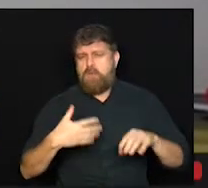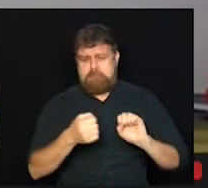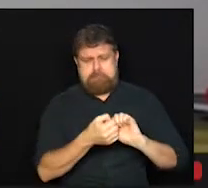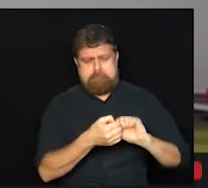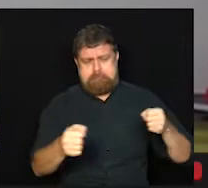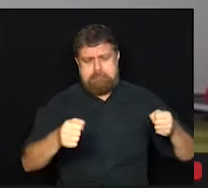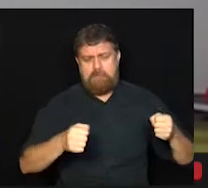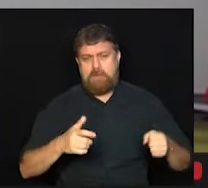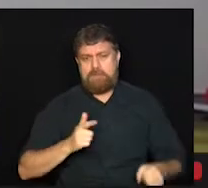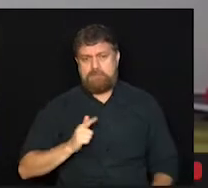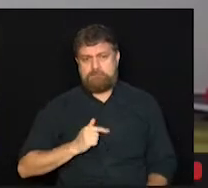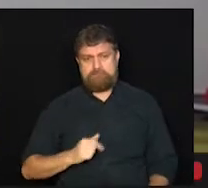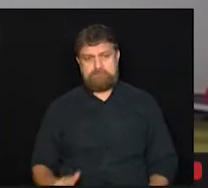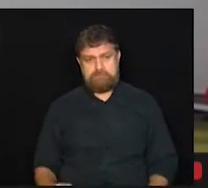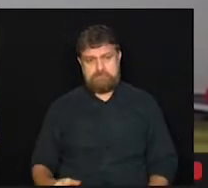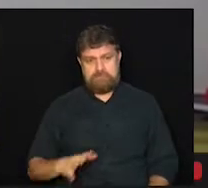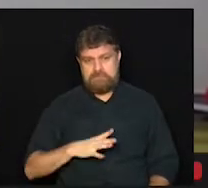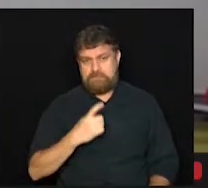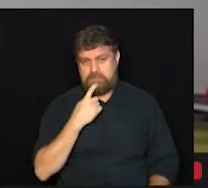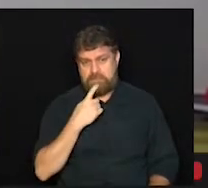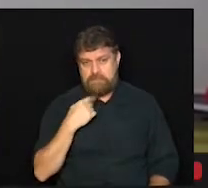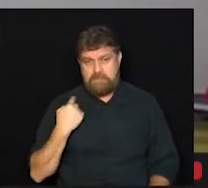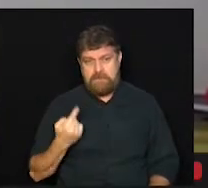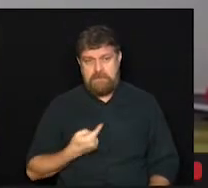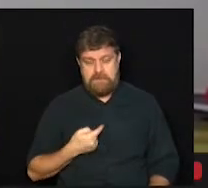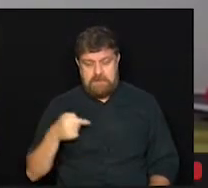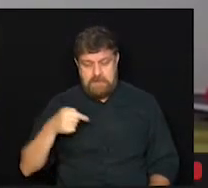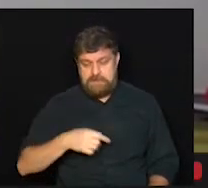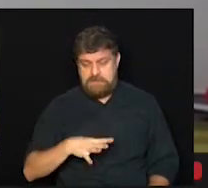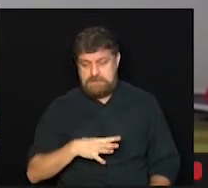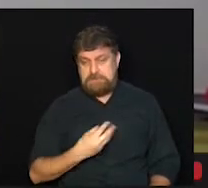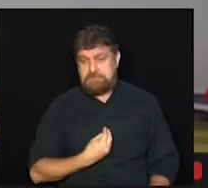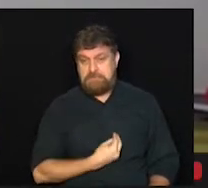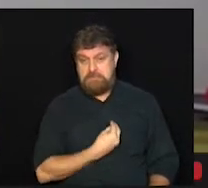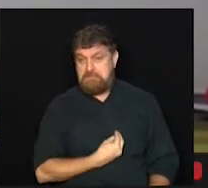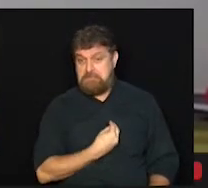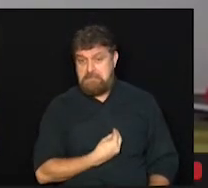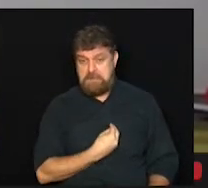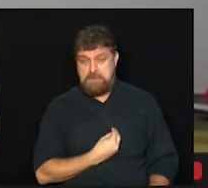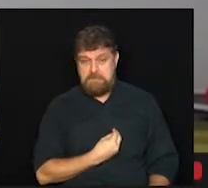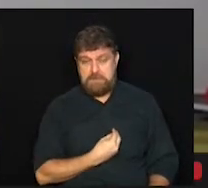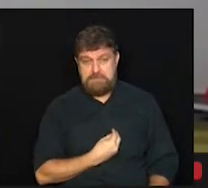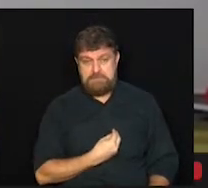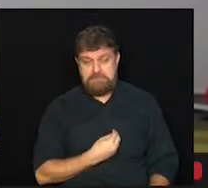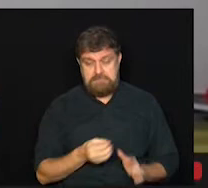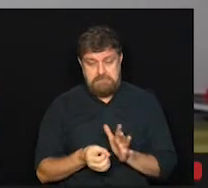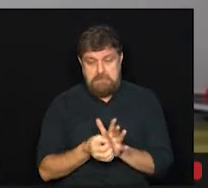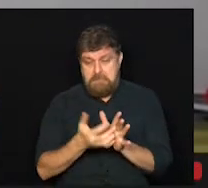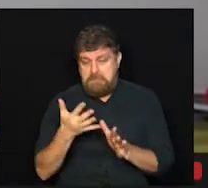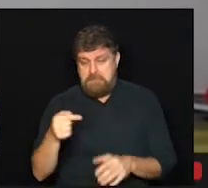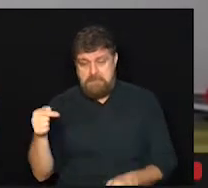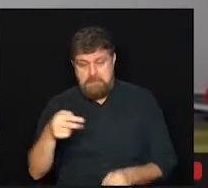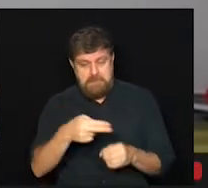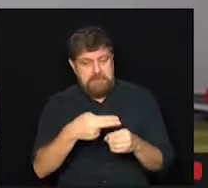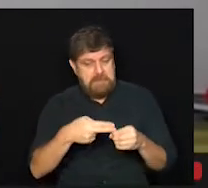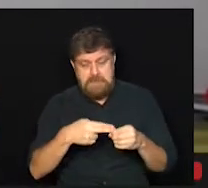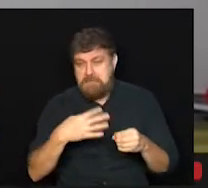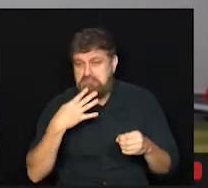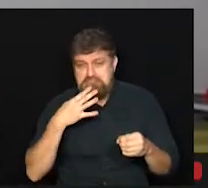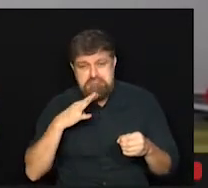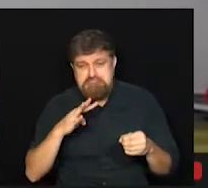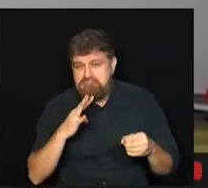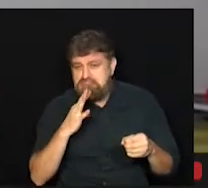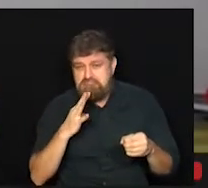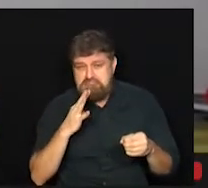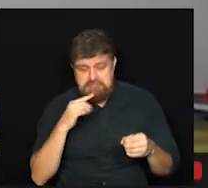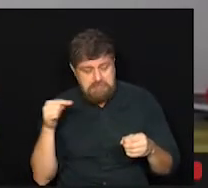Campinas, né? É engraçado que a gente mora tanto tempo em Campinas e às vezes não conhece suficientemente bem, né, o que a